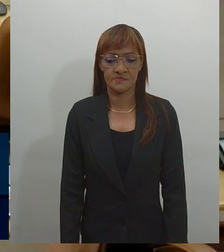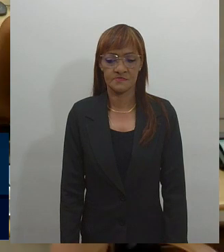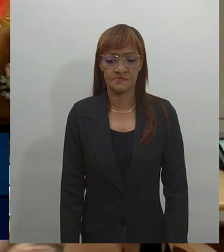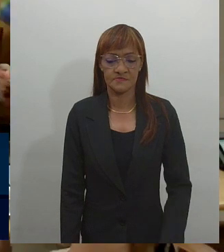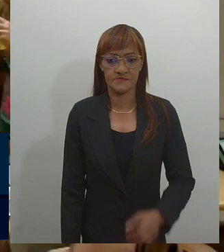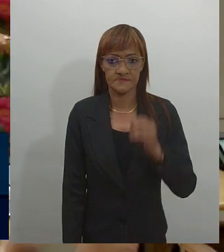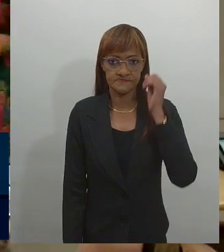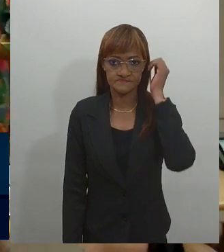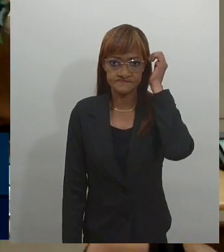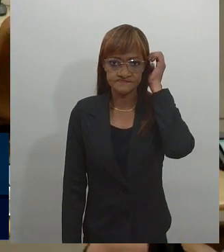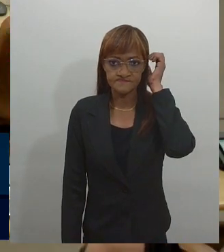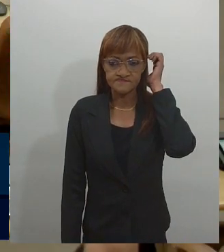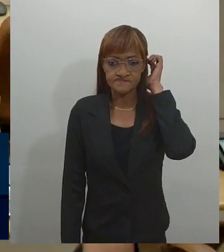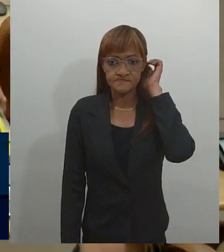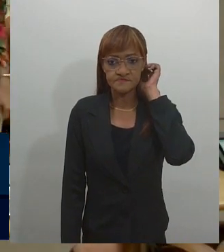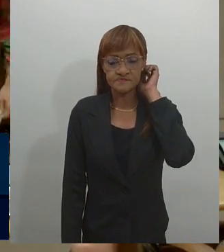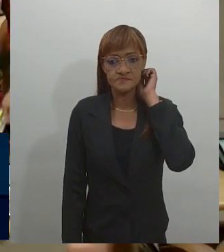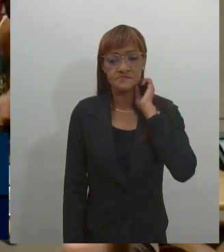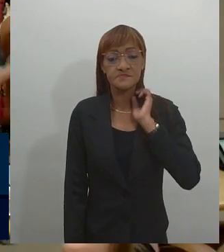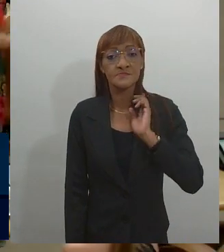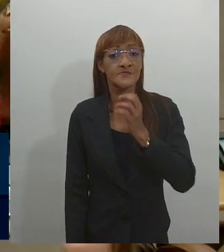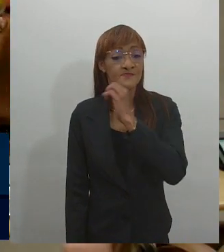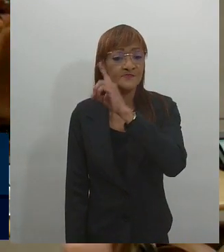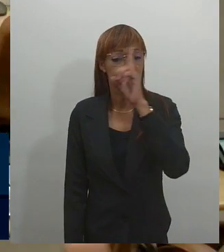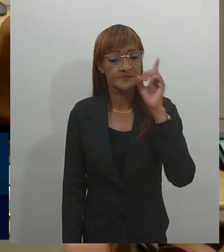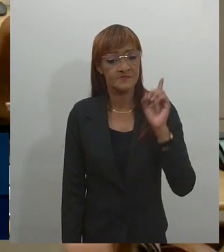Bom dia, senhor presidente,